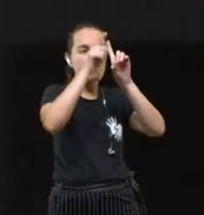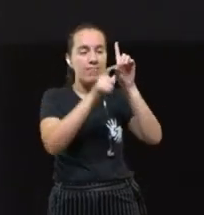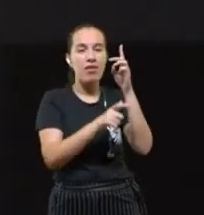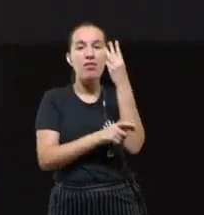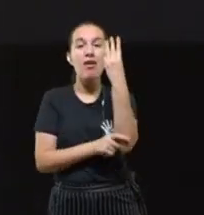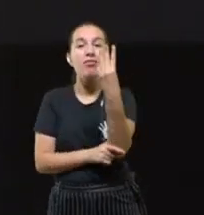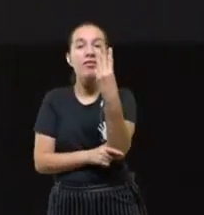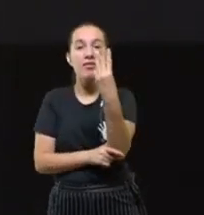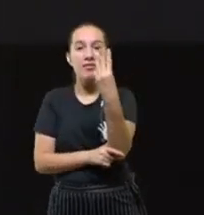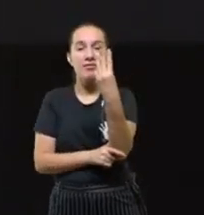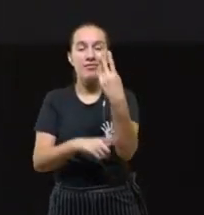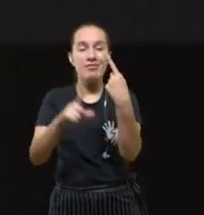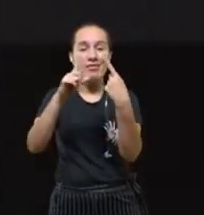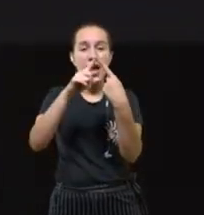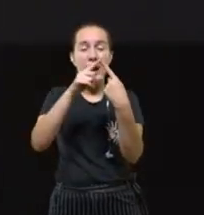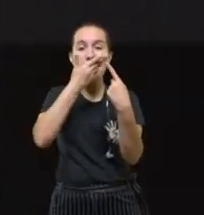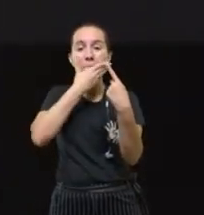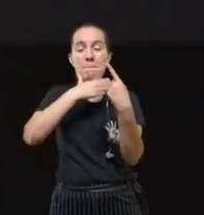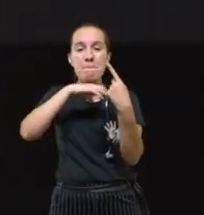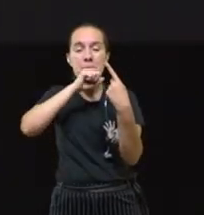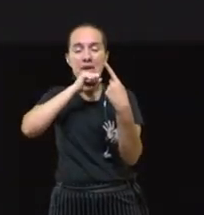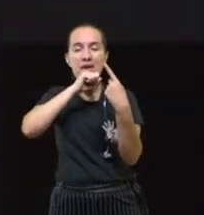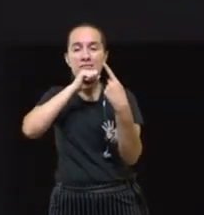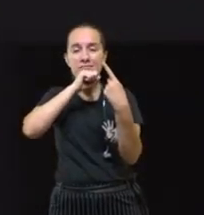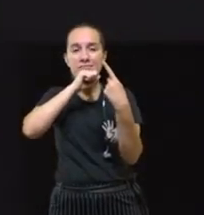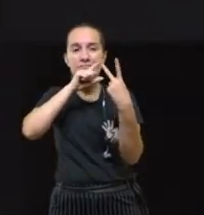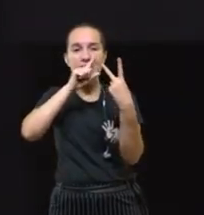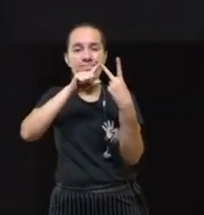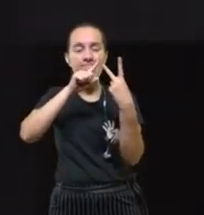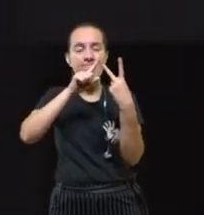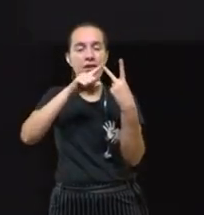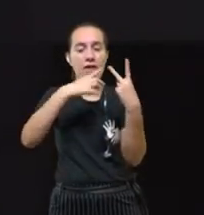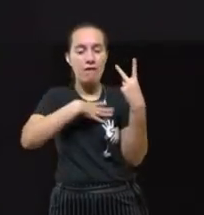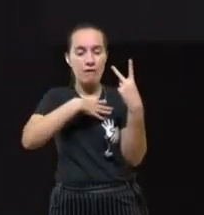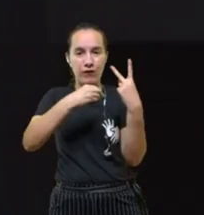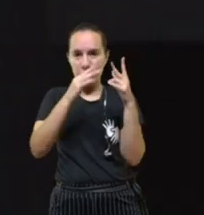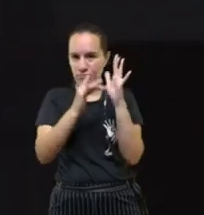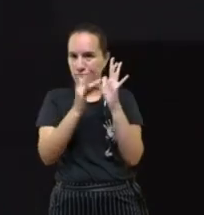comunhão, tendo uma vida social entre si,